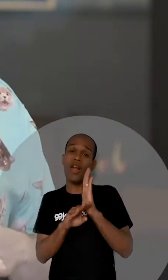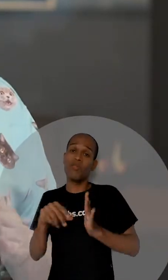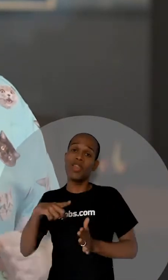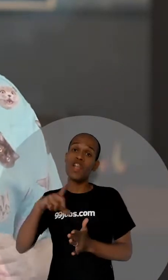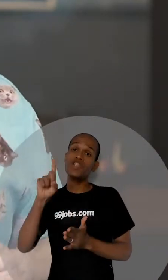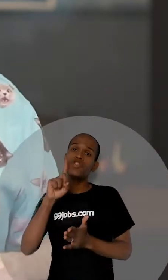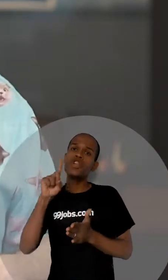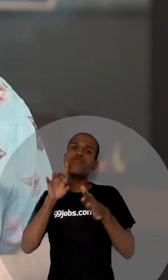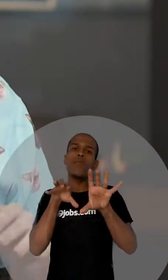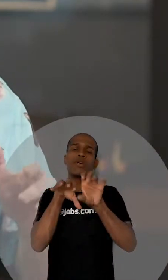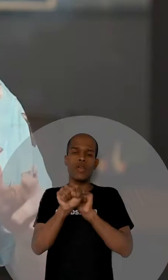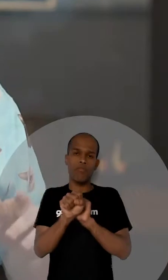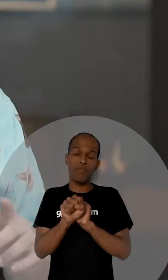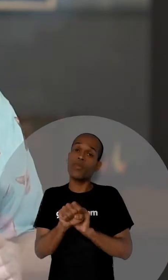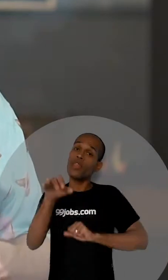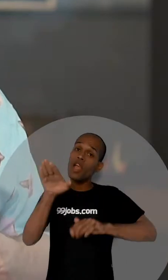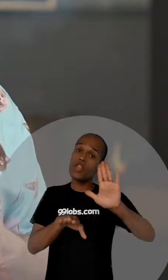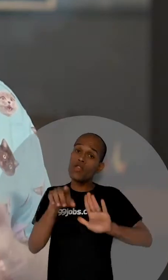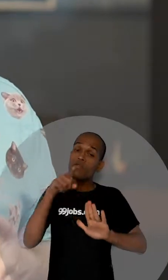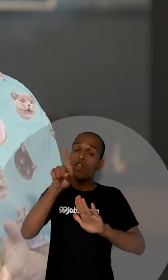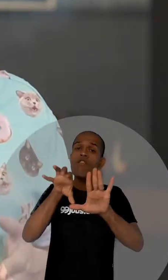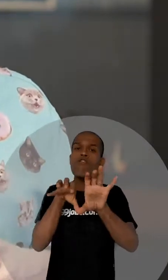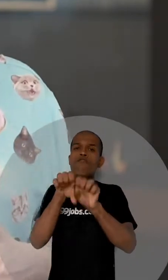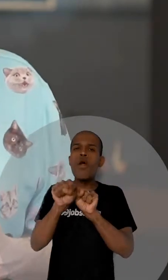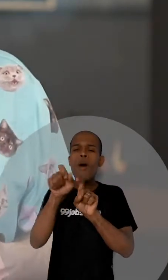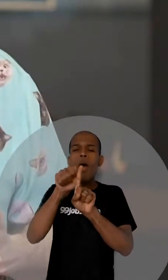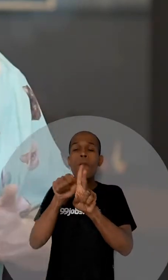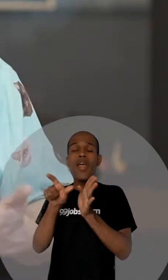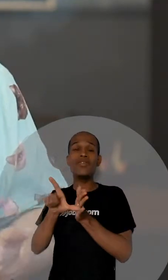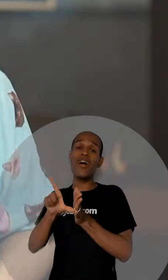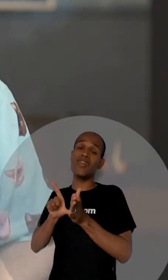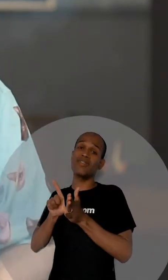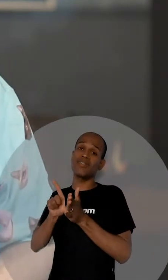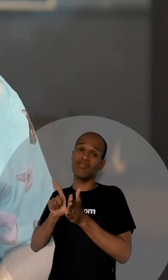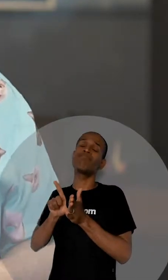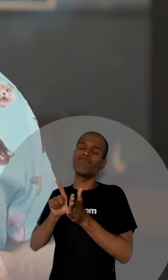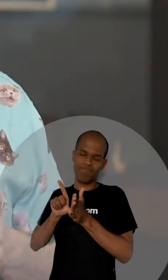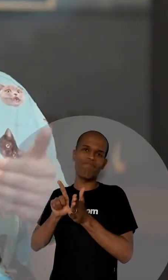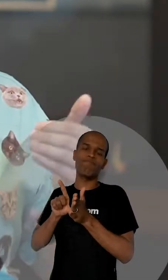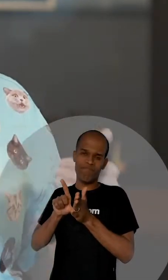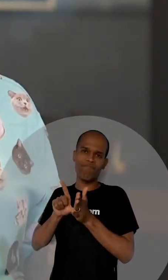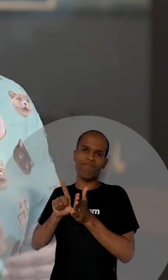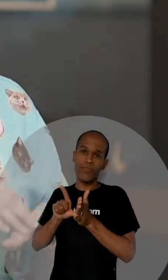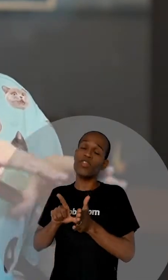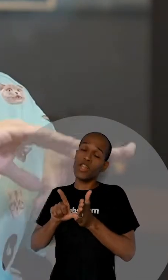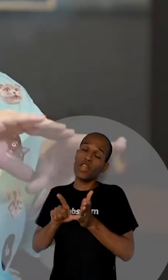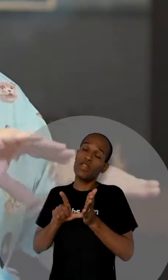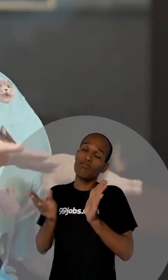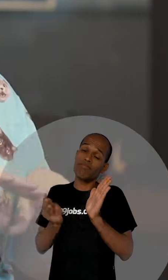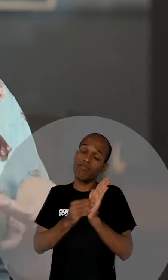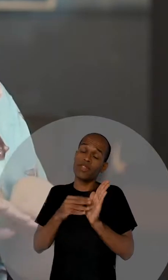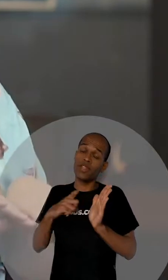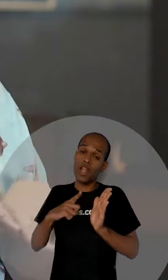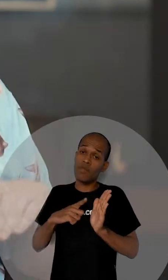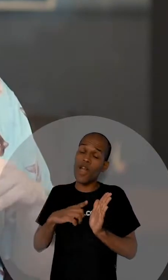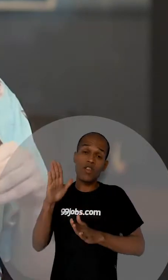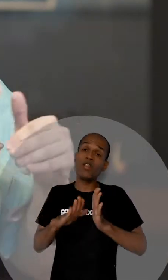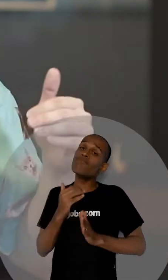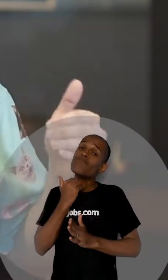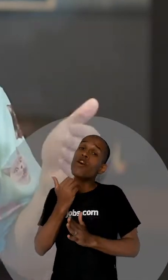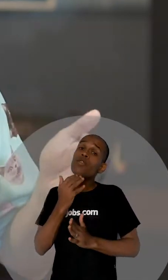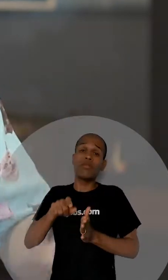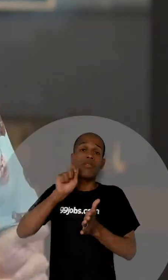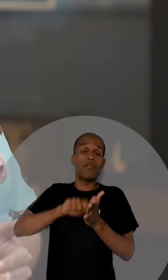uma data de formação e às vezes você vai se formar alguns meses antes da data de formação que é exigida lá e